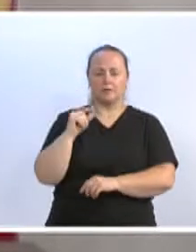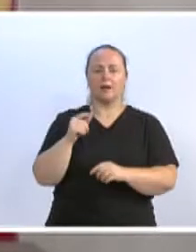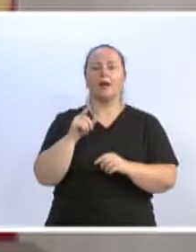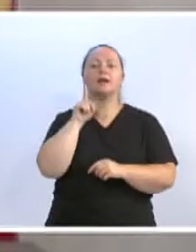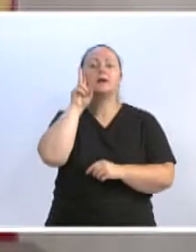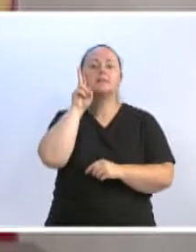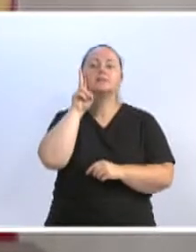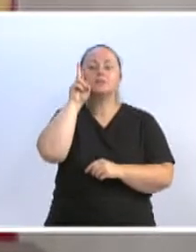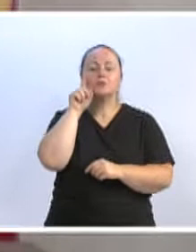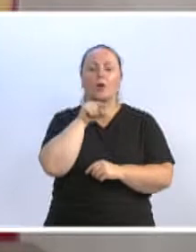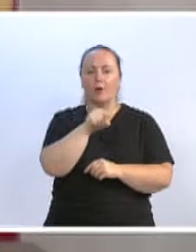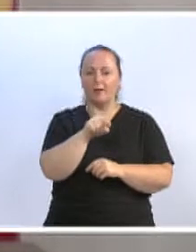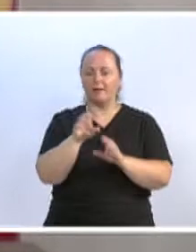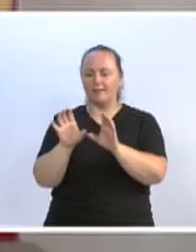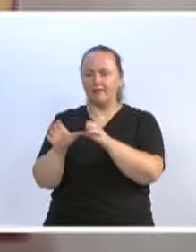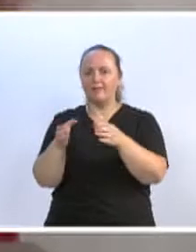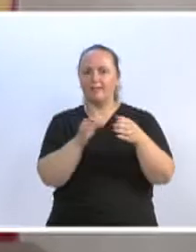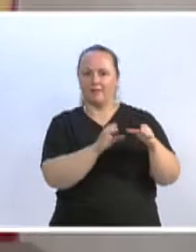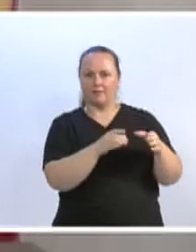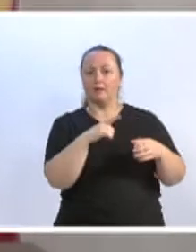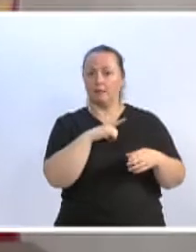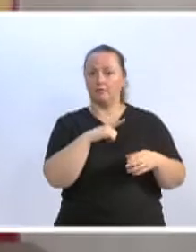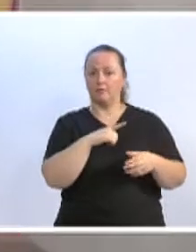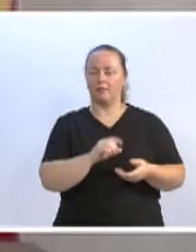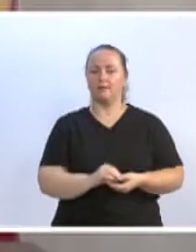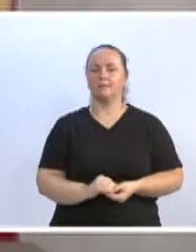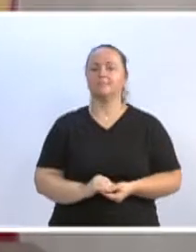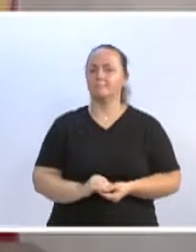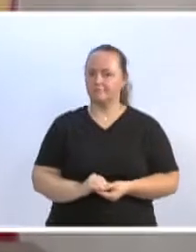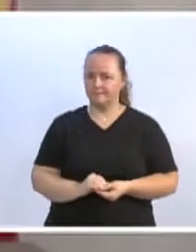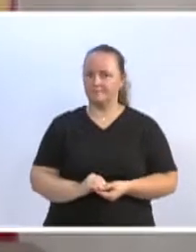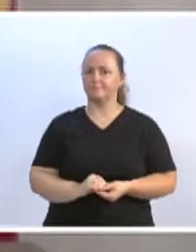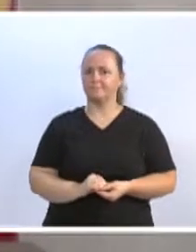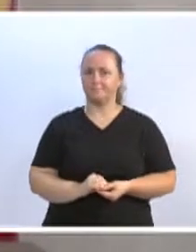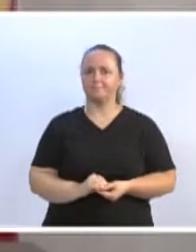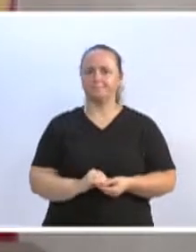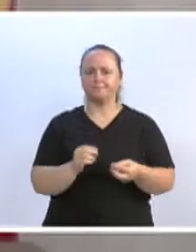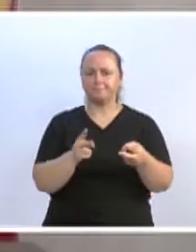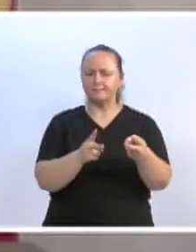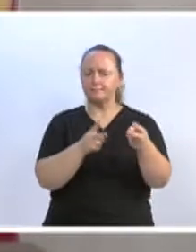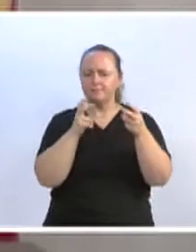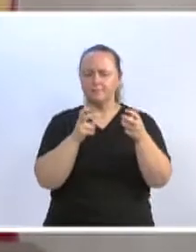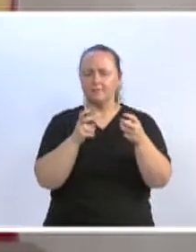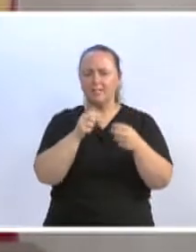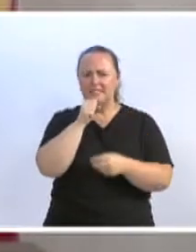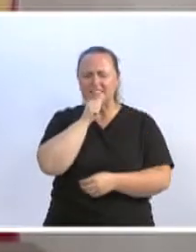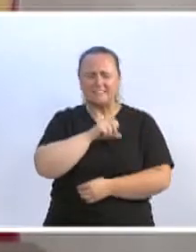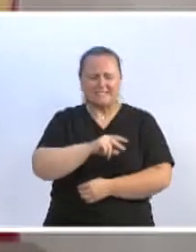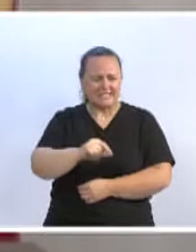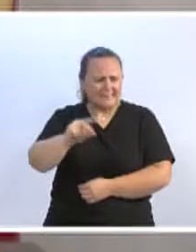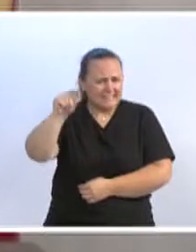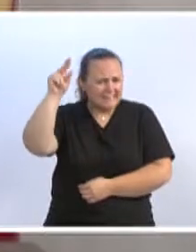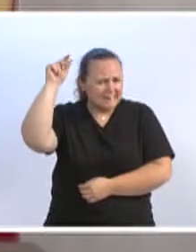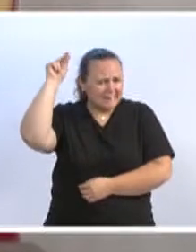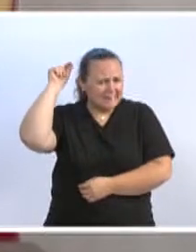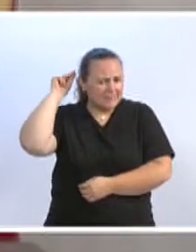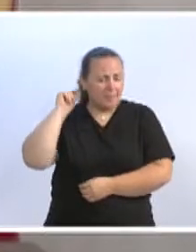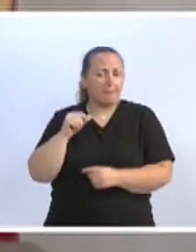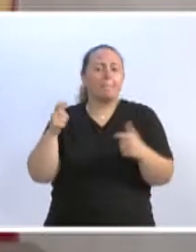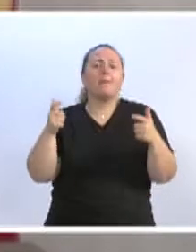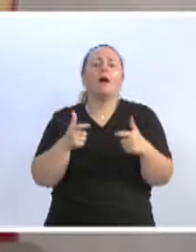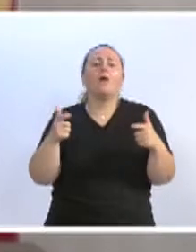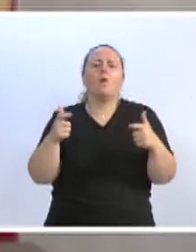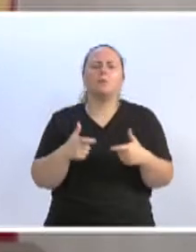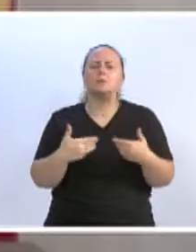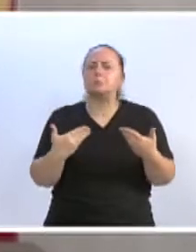história. E perceba, o manuscrito mais antigo que nós temos dessa história está